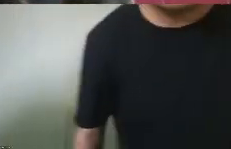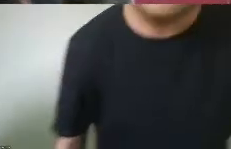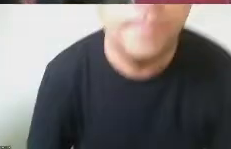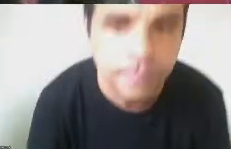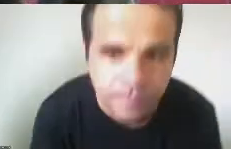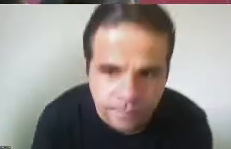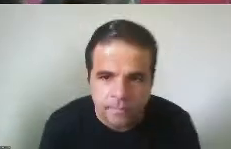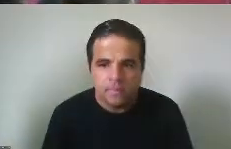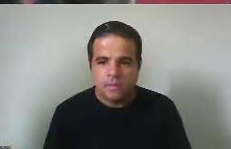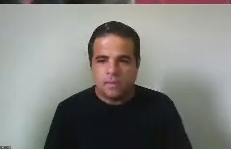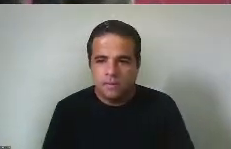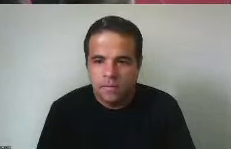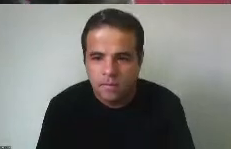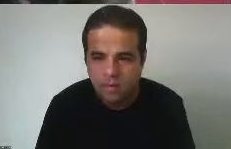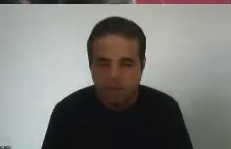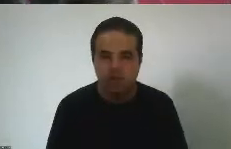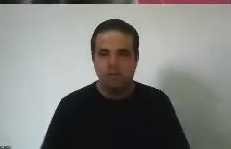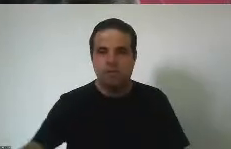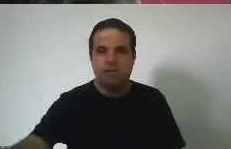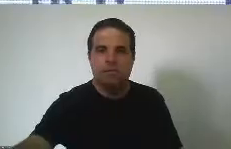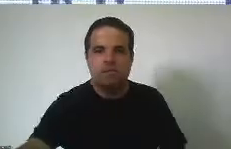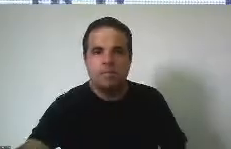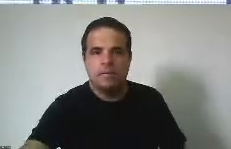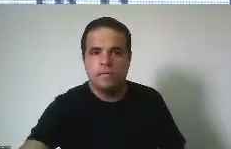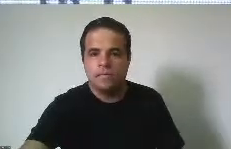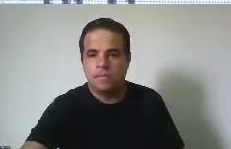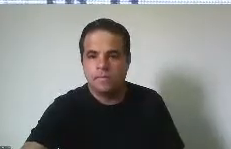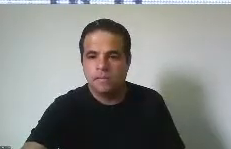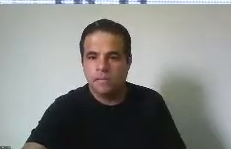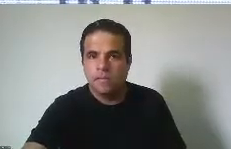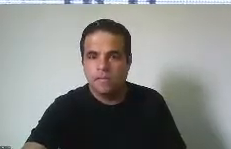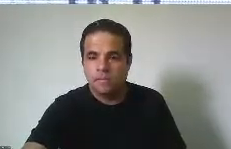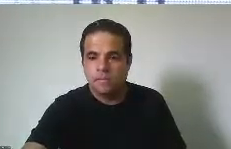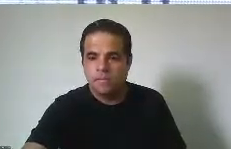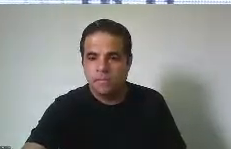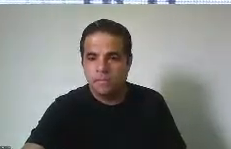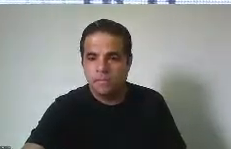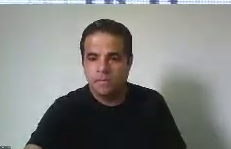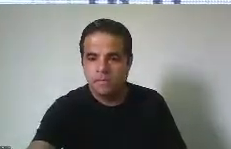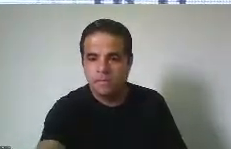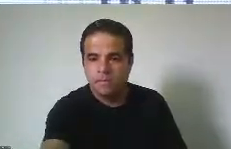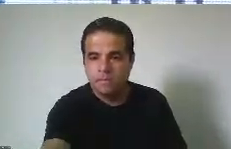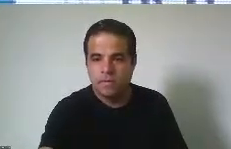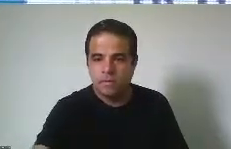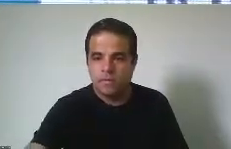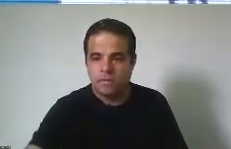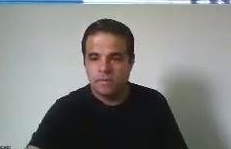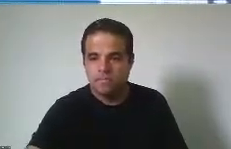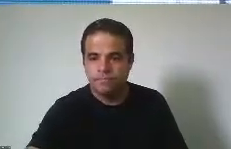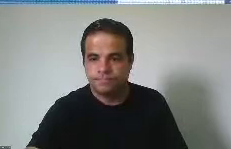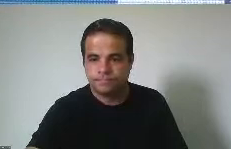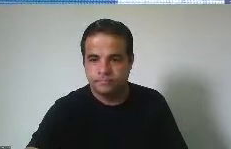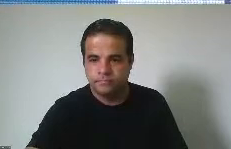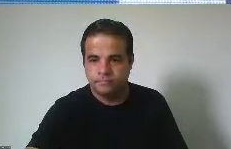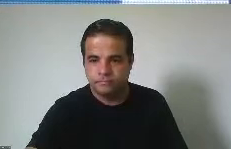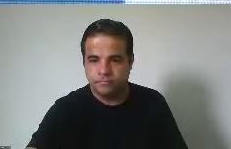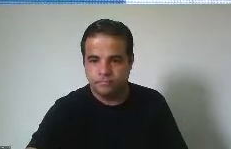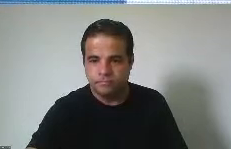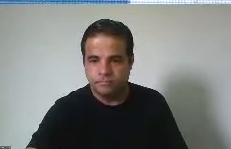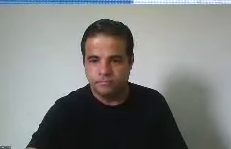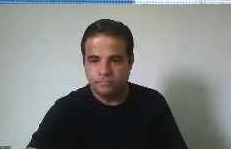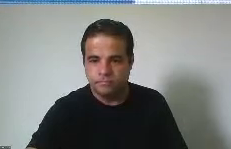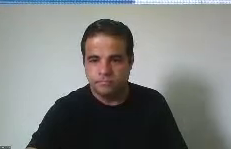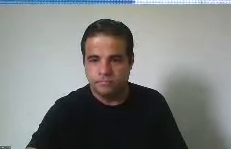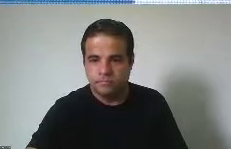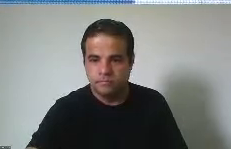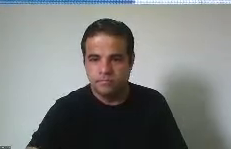dever de ofício olhar novas tecnologias e na minha opinião como um técnico do setor eu acho que essa é a cara da